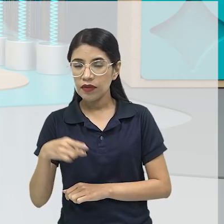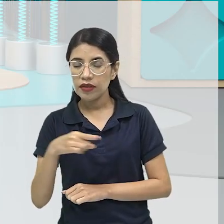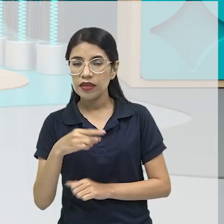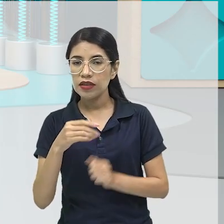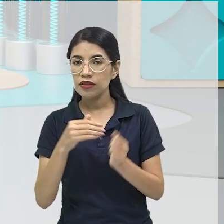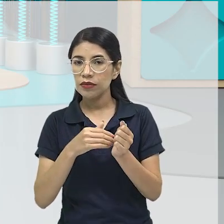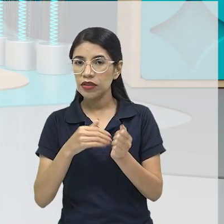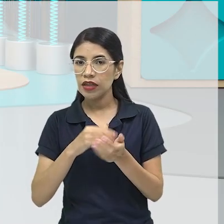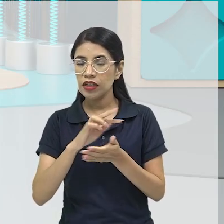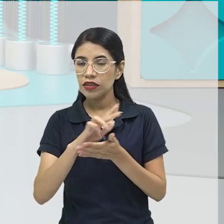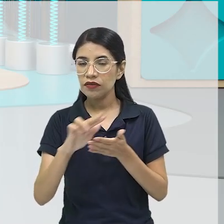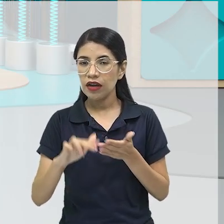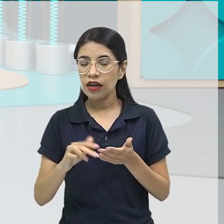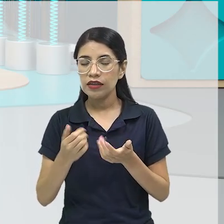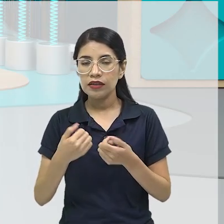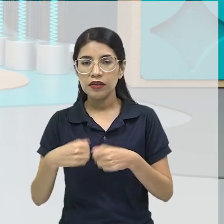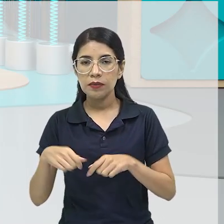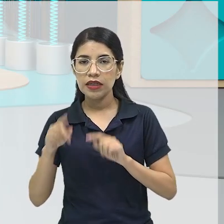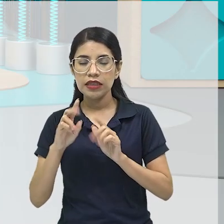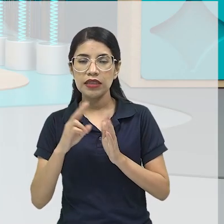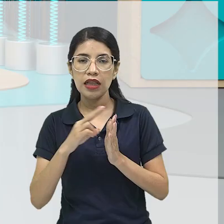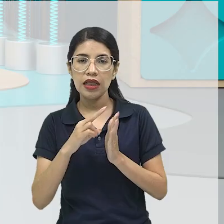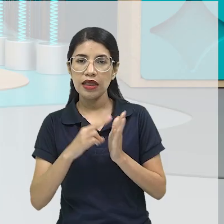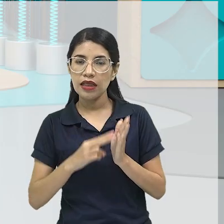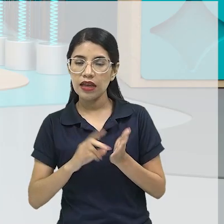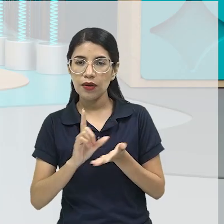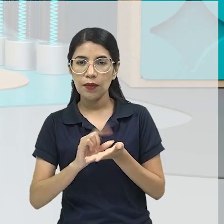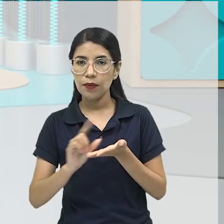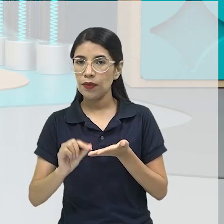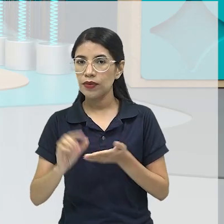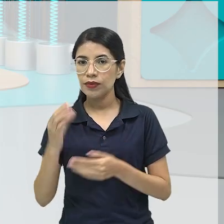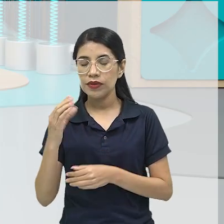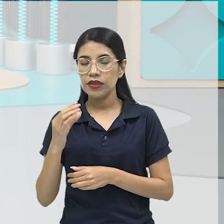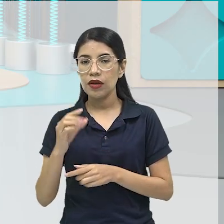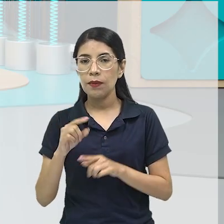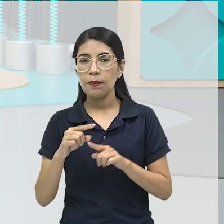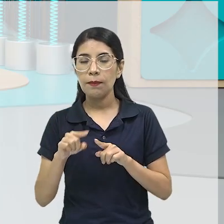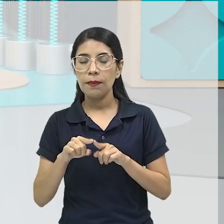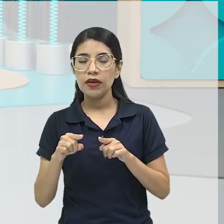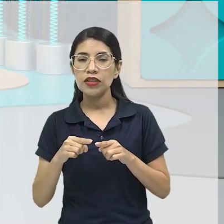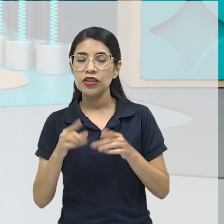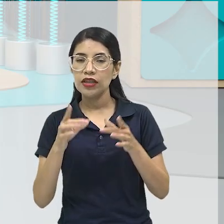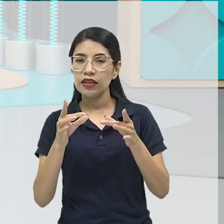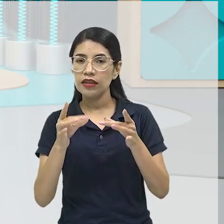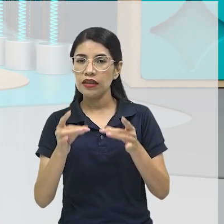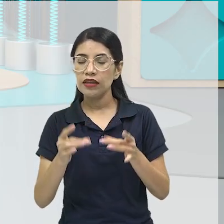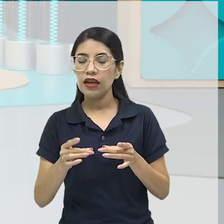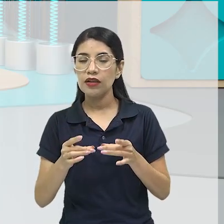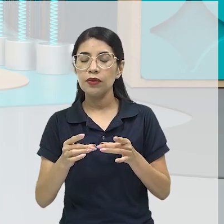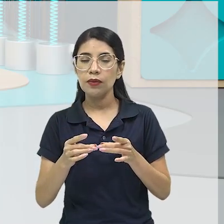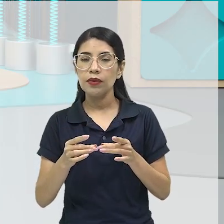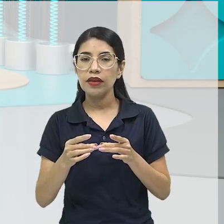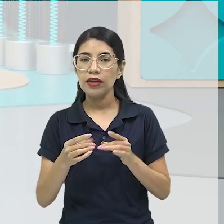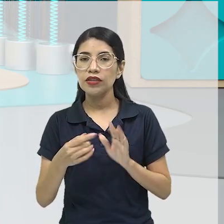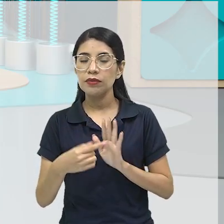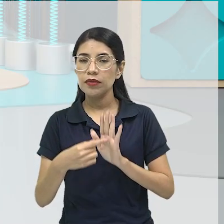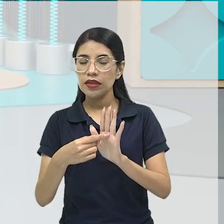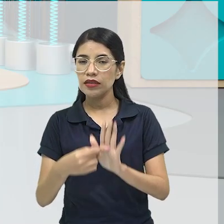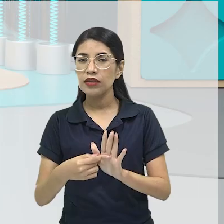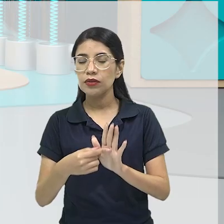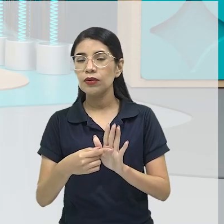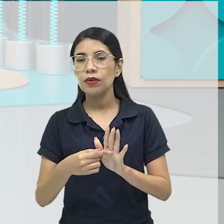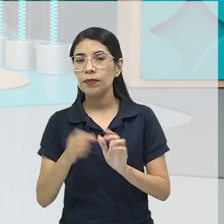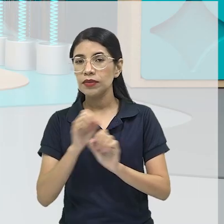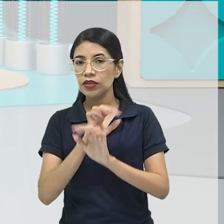vai desvendar. Você não precisou ler o artigo científico para isso, não. A gente destrinchou, a gente fez um estudo e apresentou tudo de forma